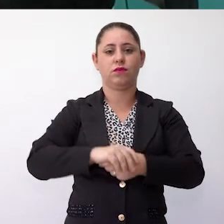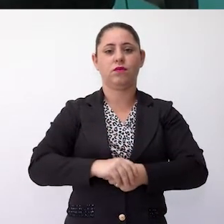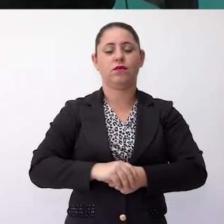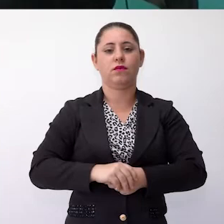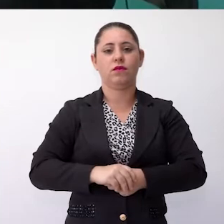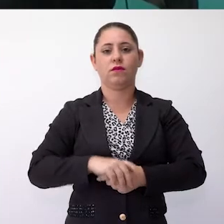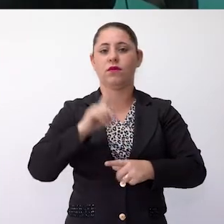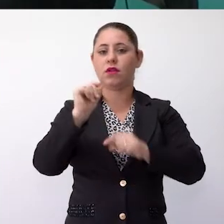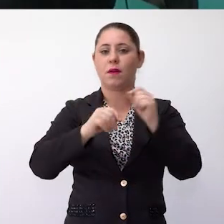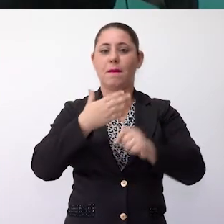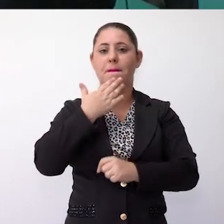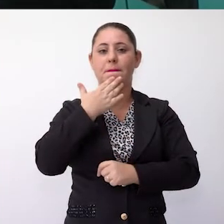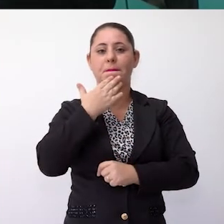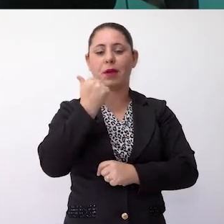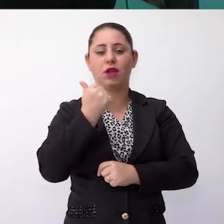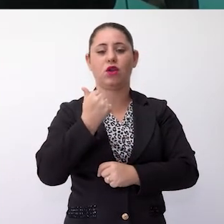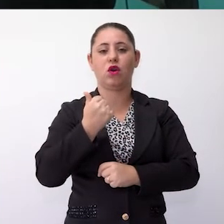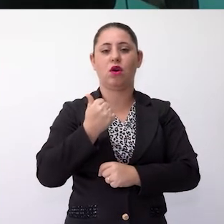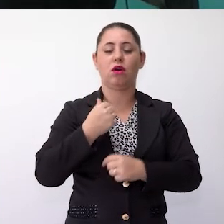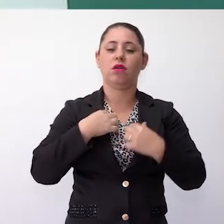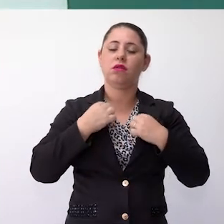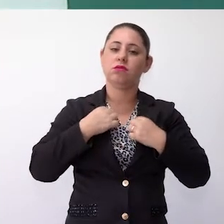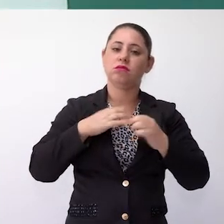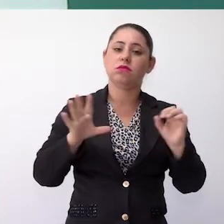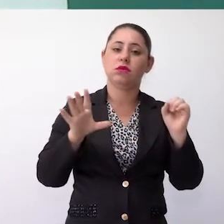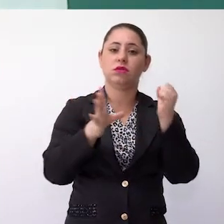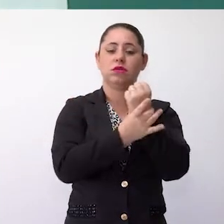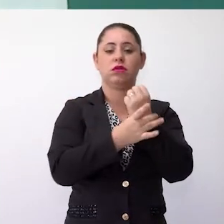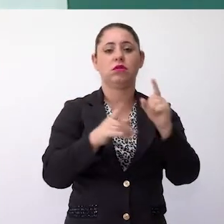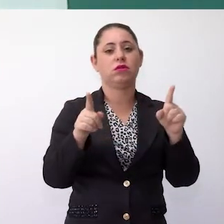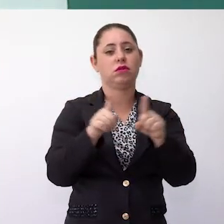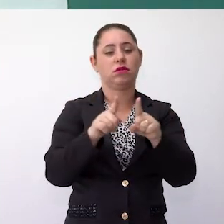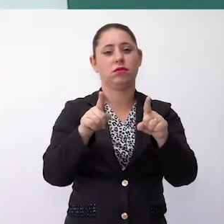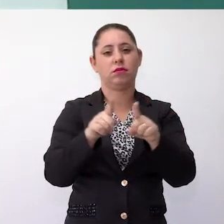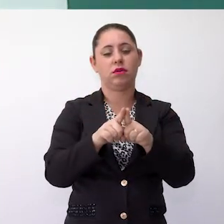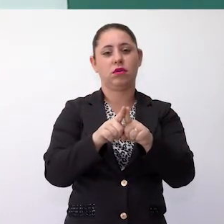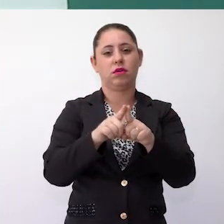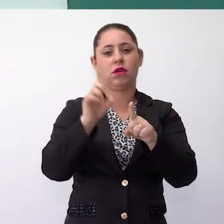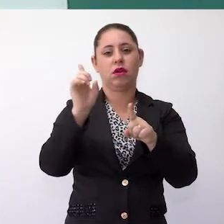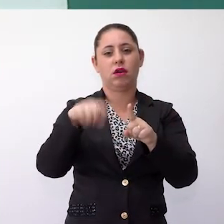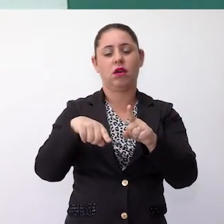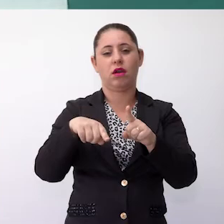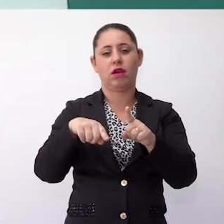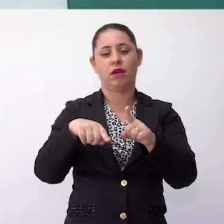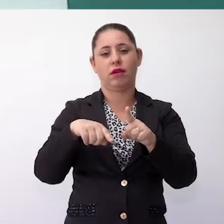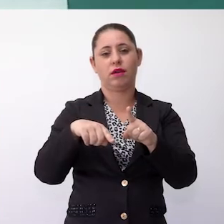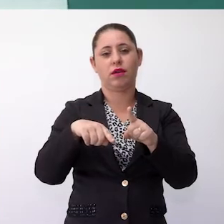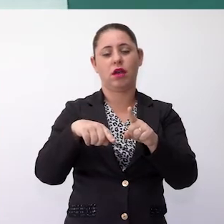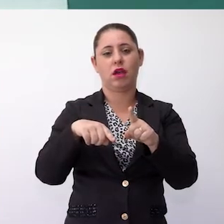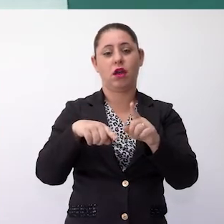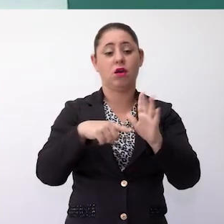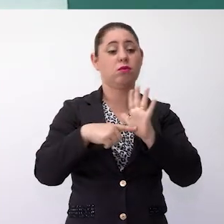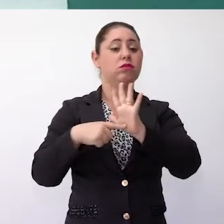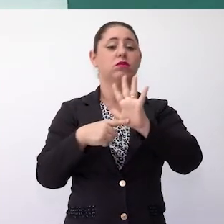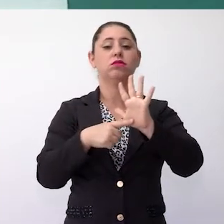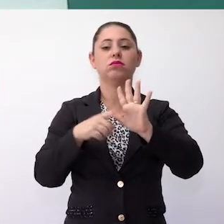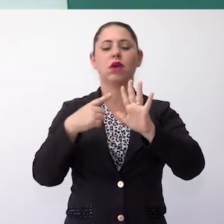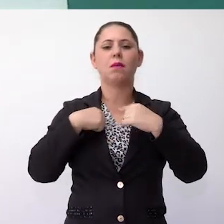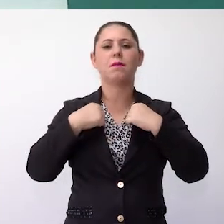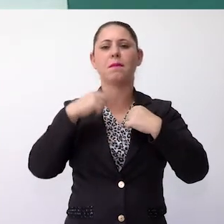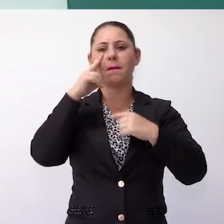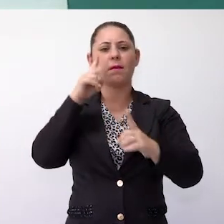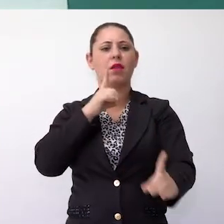dar uma melhor de condição, um conforto, segurança e também uma identificação visual